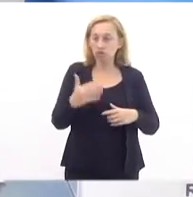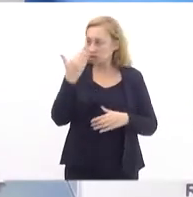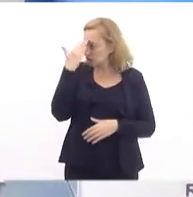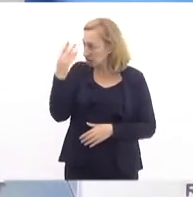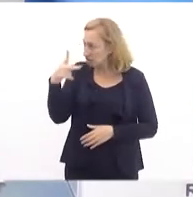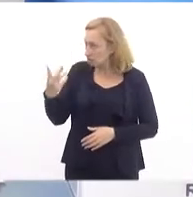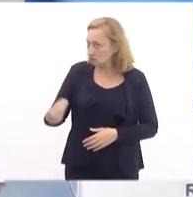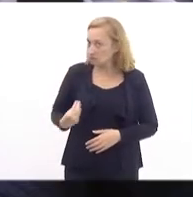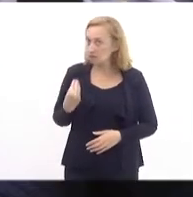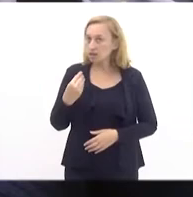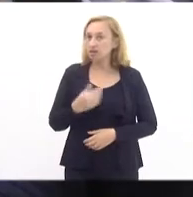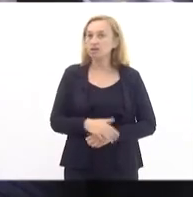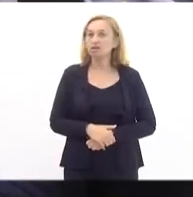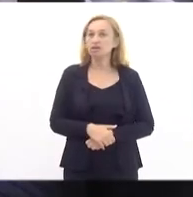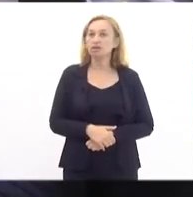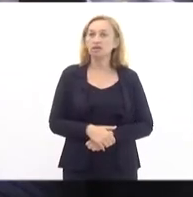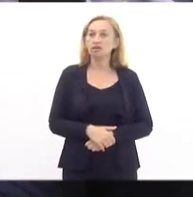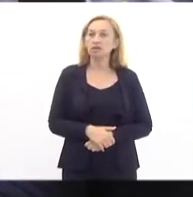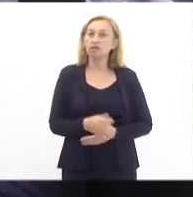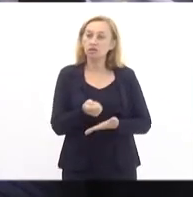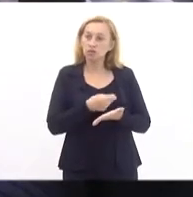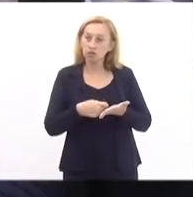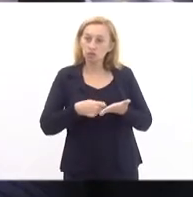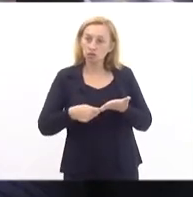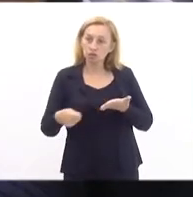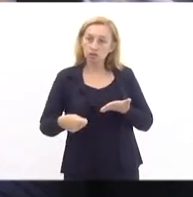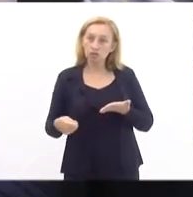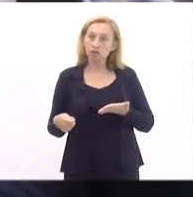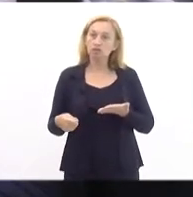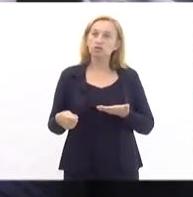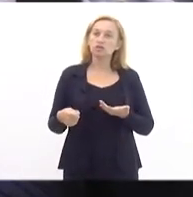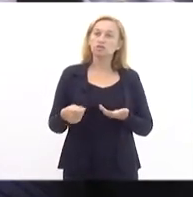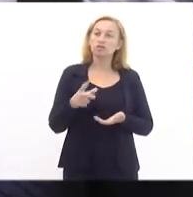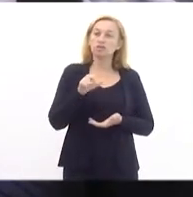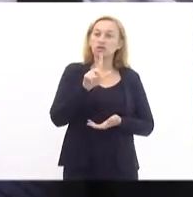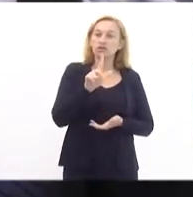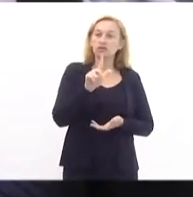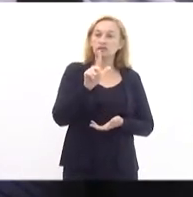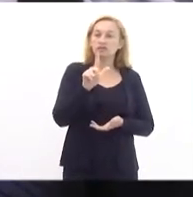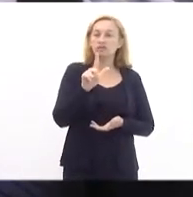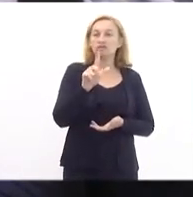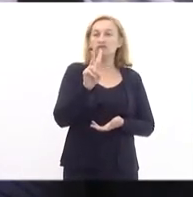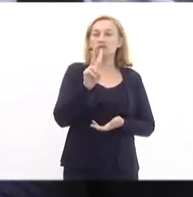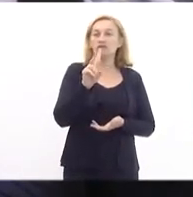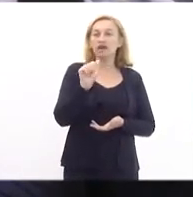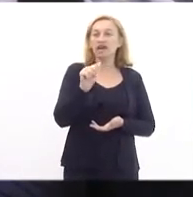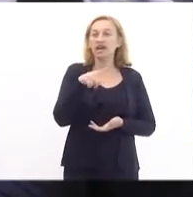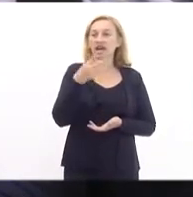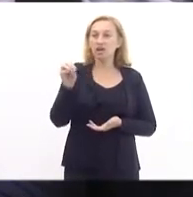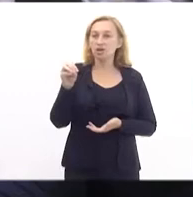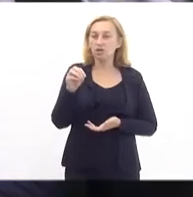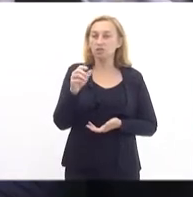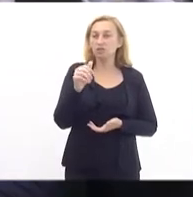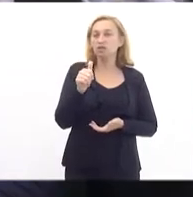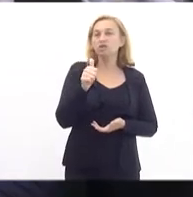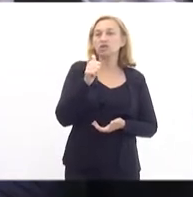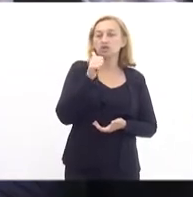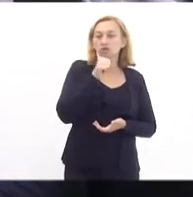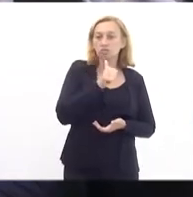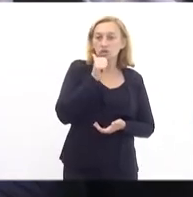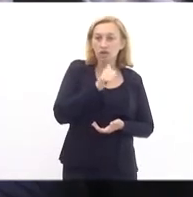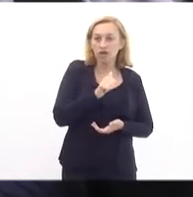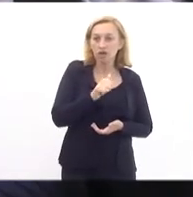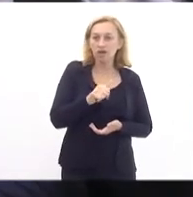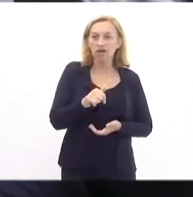sua presença aqui, dizer que eu fiz as anotações em relação à questão do vagão feminino, tanto essa comissão parlamentar de inquérito